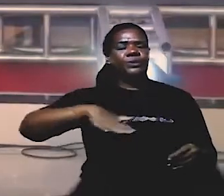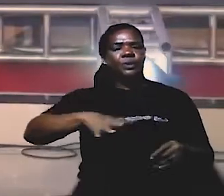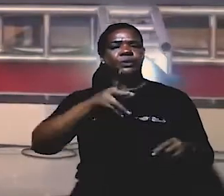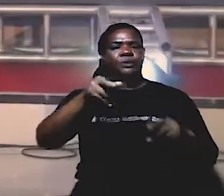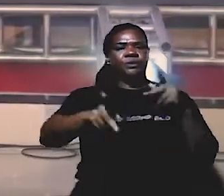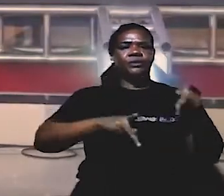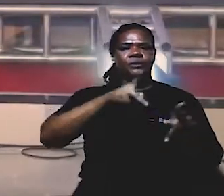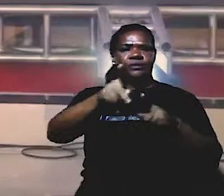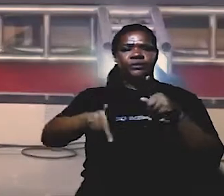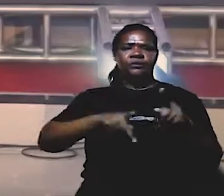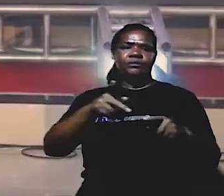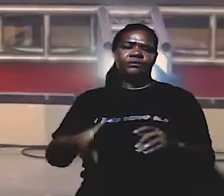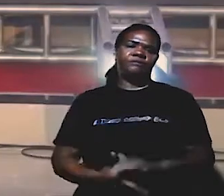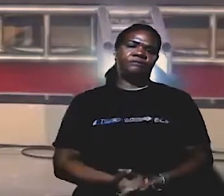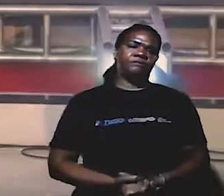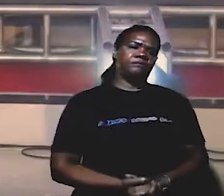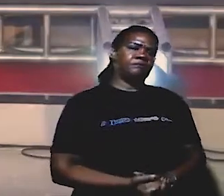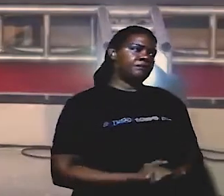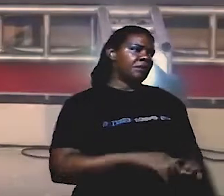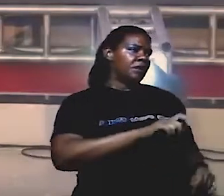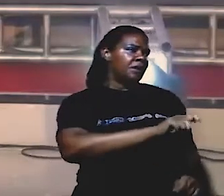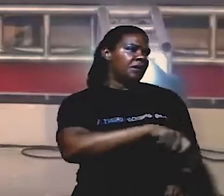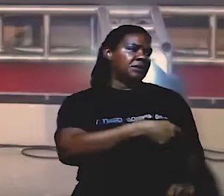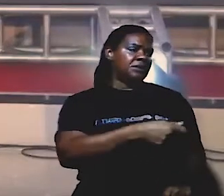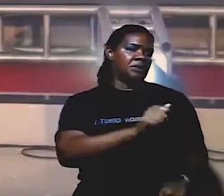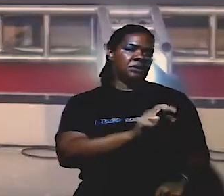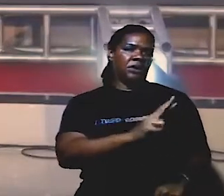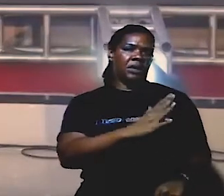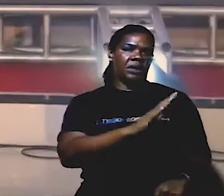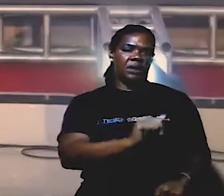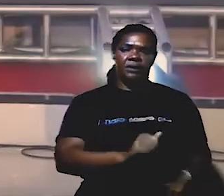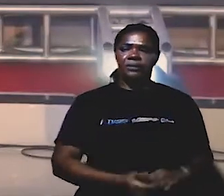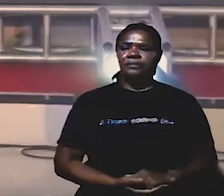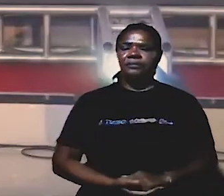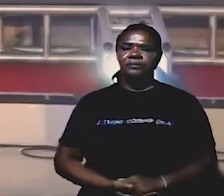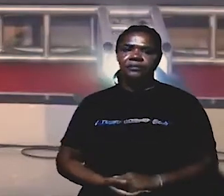seus oficiais. Versículo de número